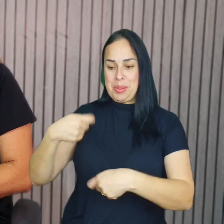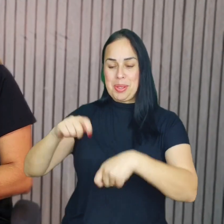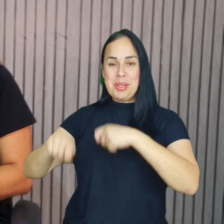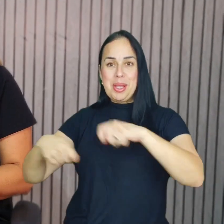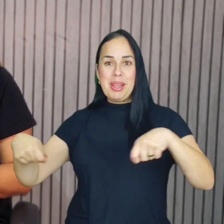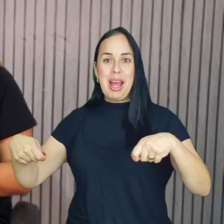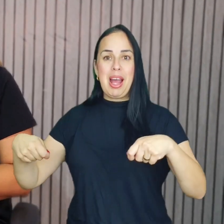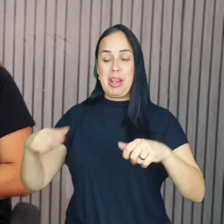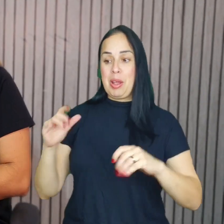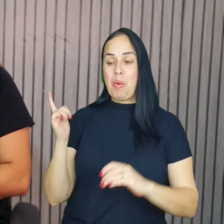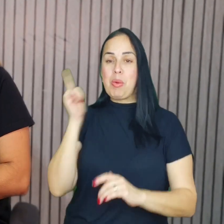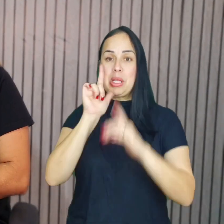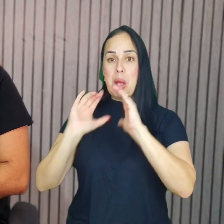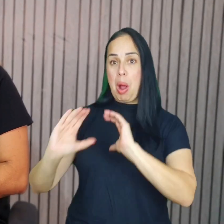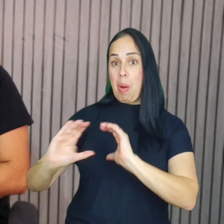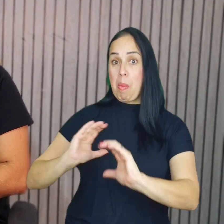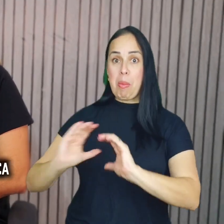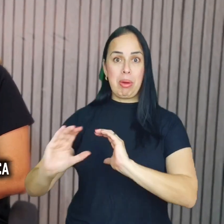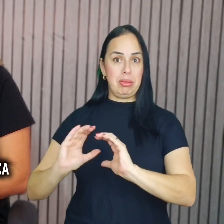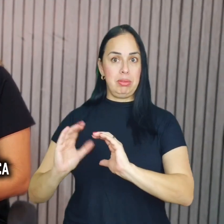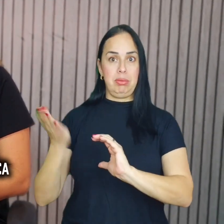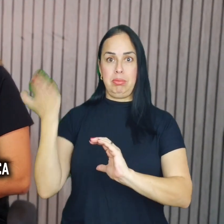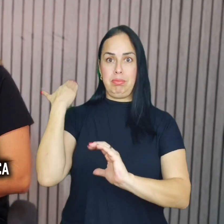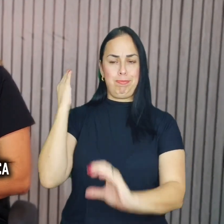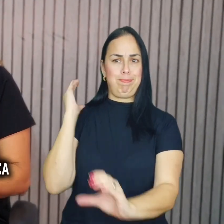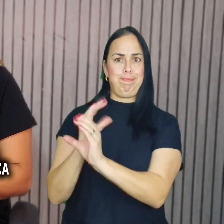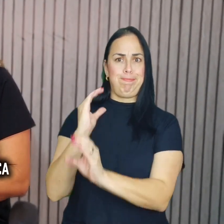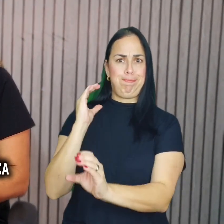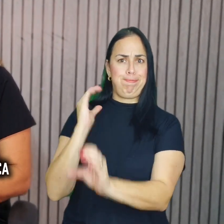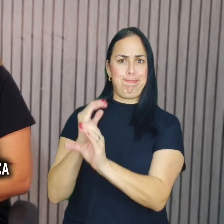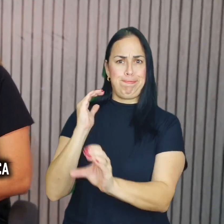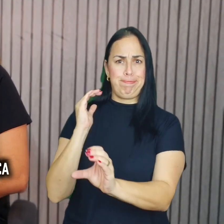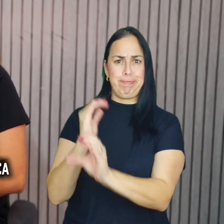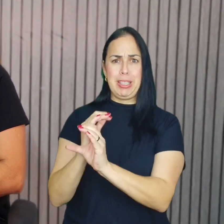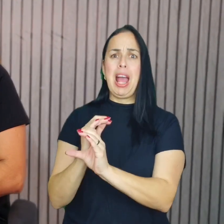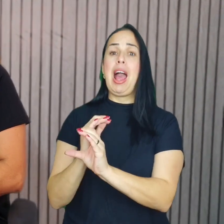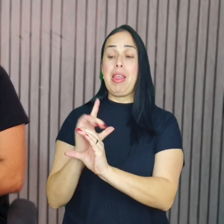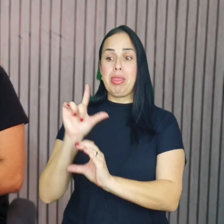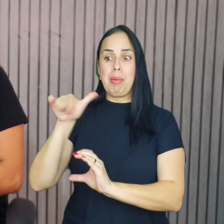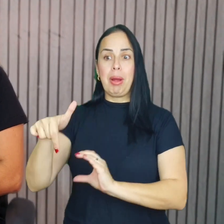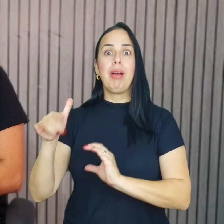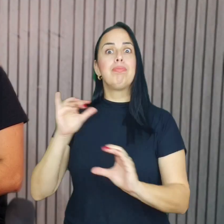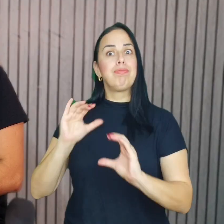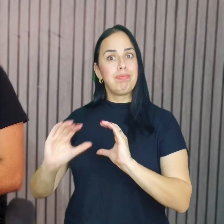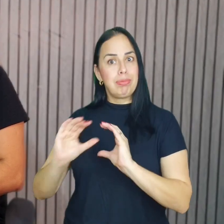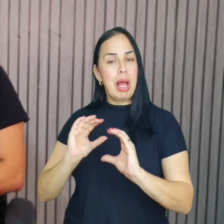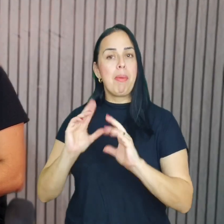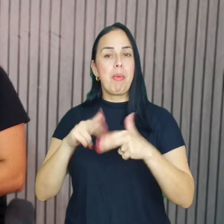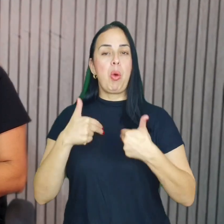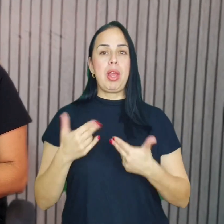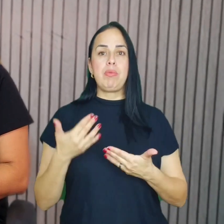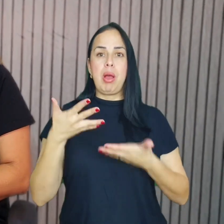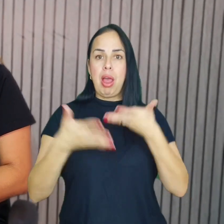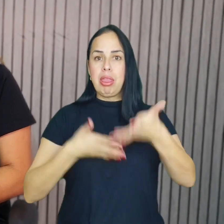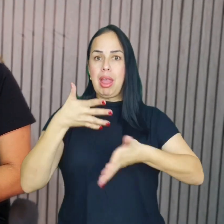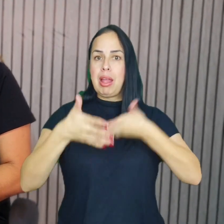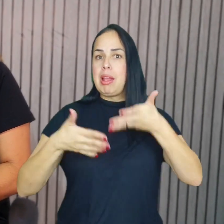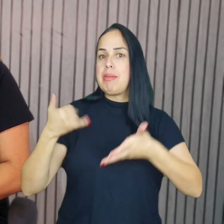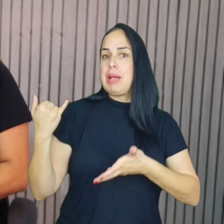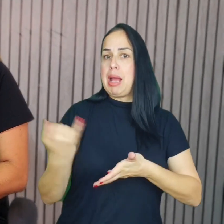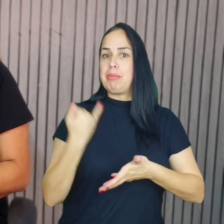sinal, ele conseguiu se comunicar, porque ele não falava nada nessa época. E a